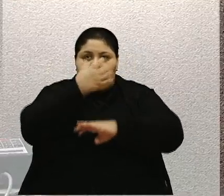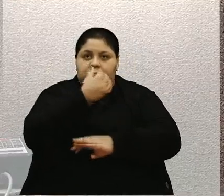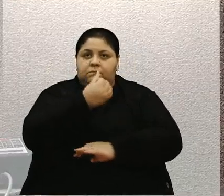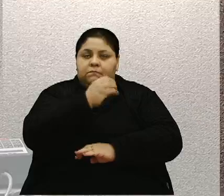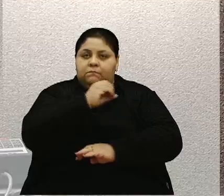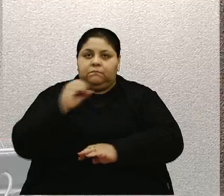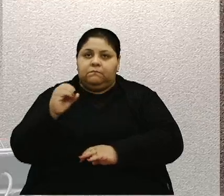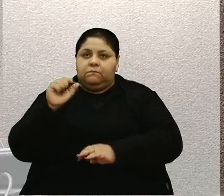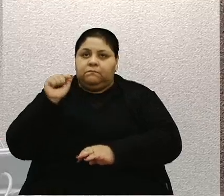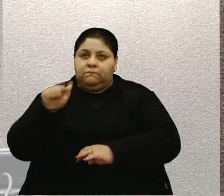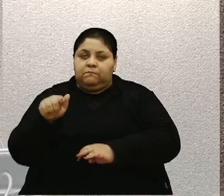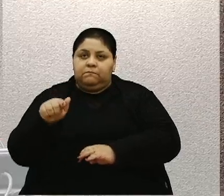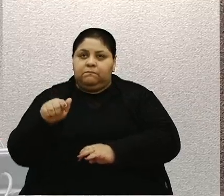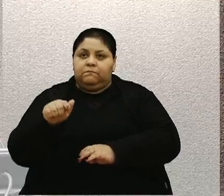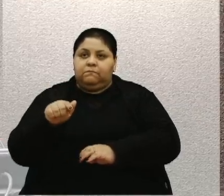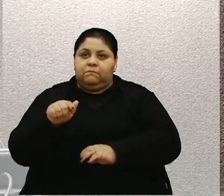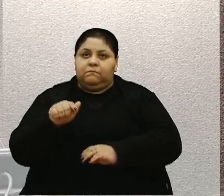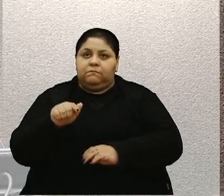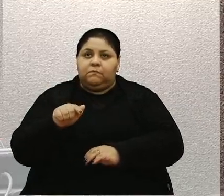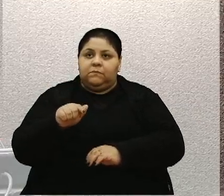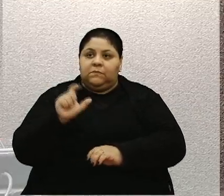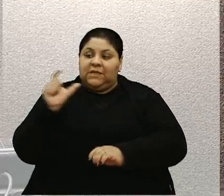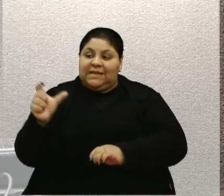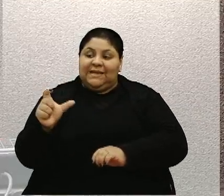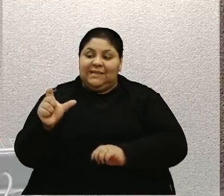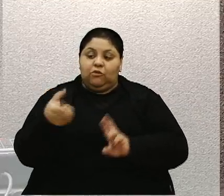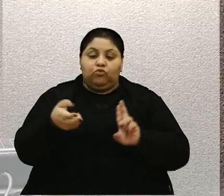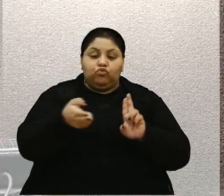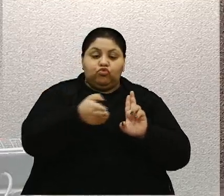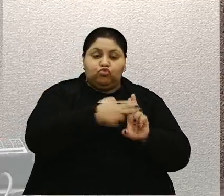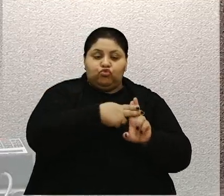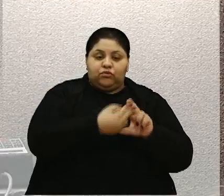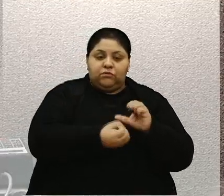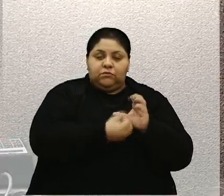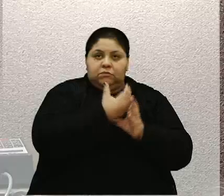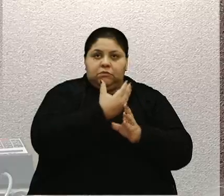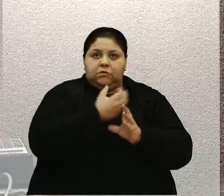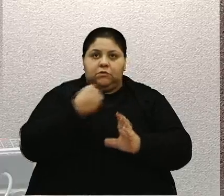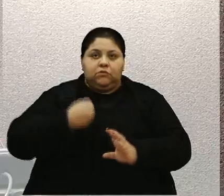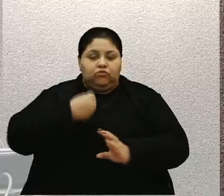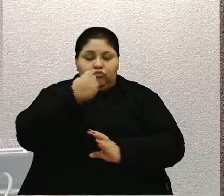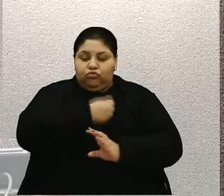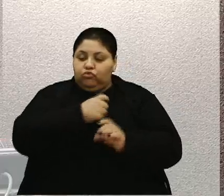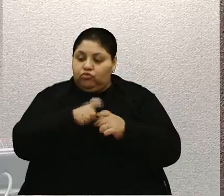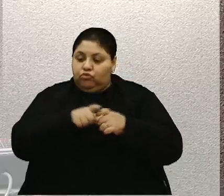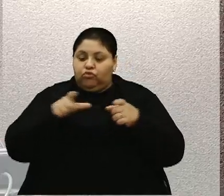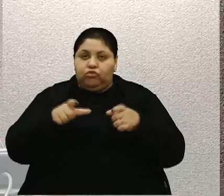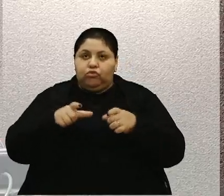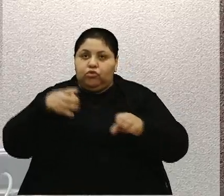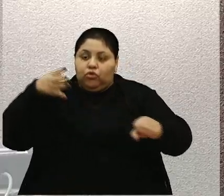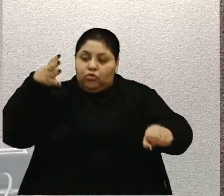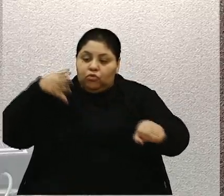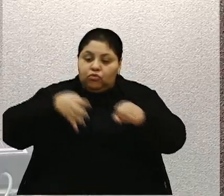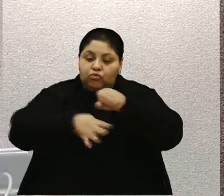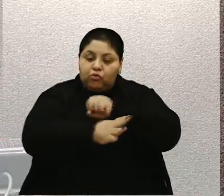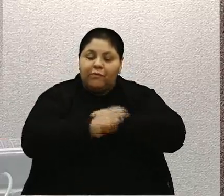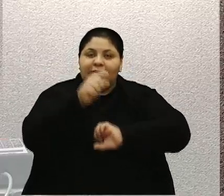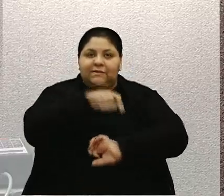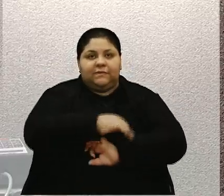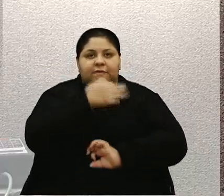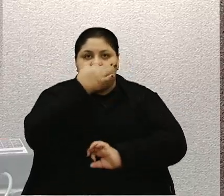mil cartões do SUS emitidos. Um número muito grande de imigrantes vindo para a nossa